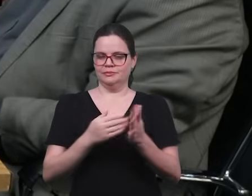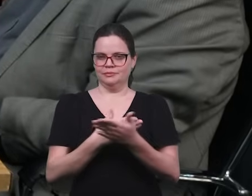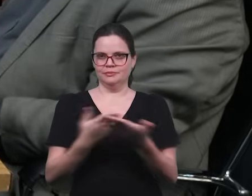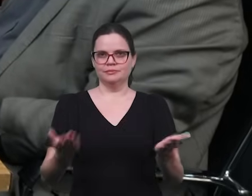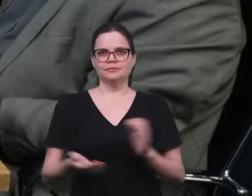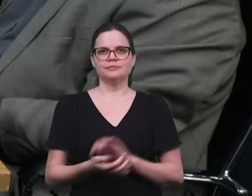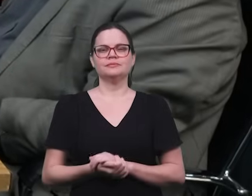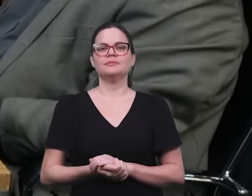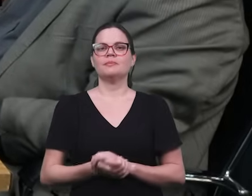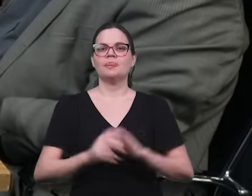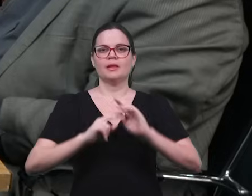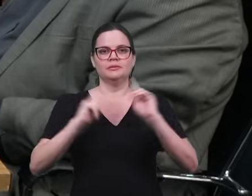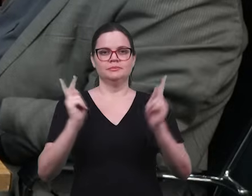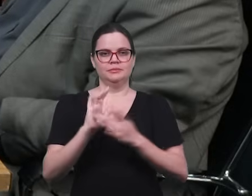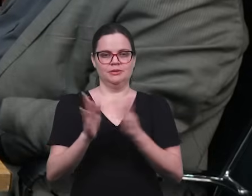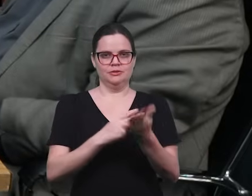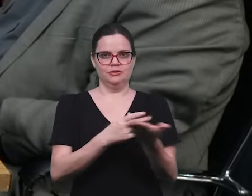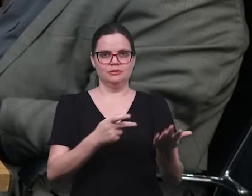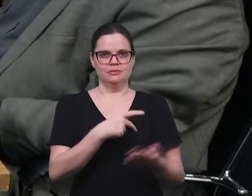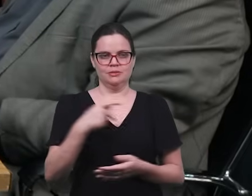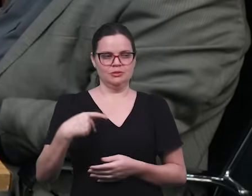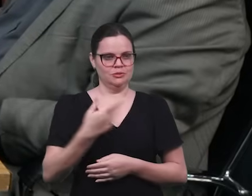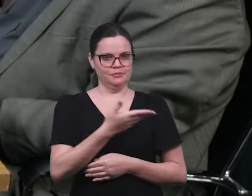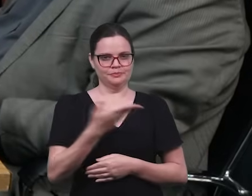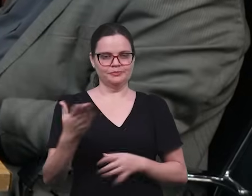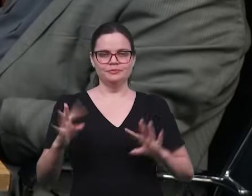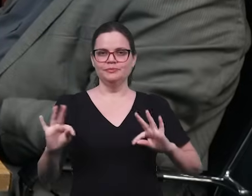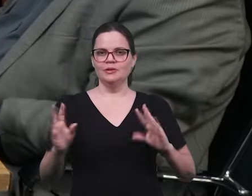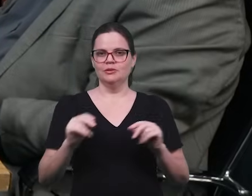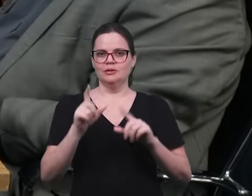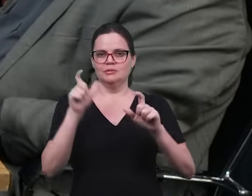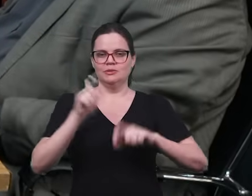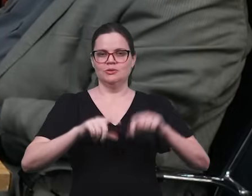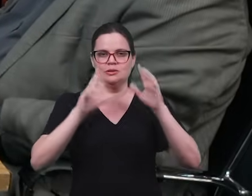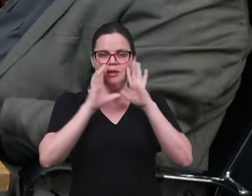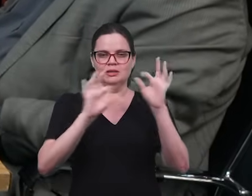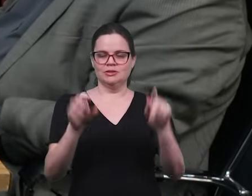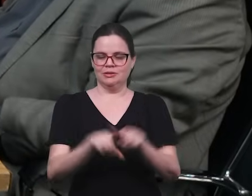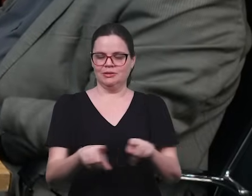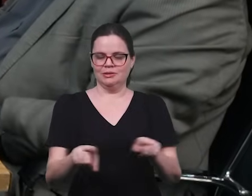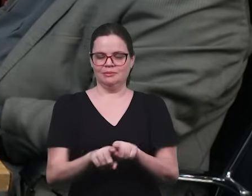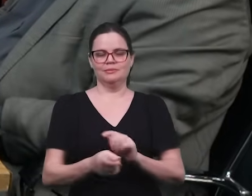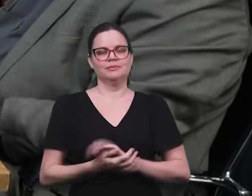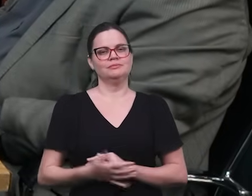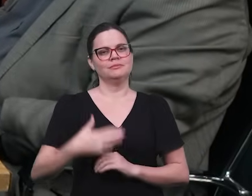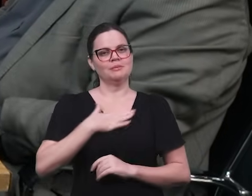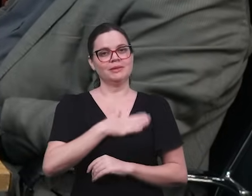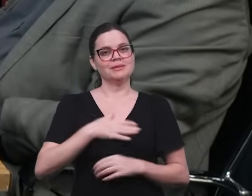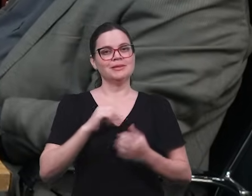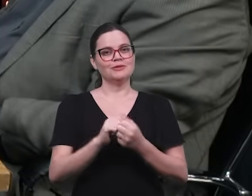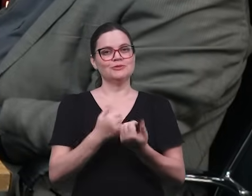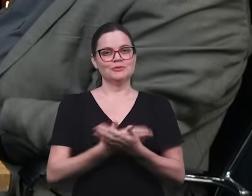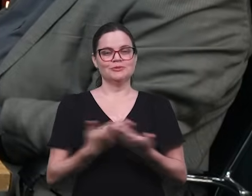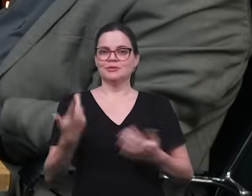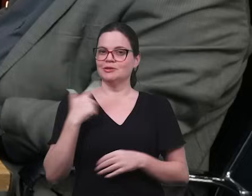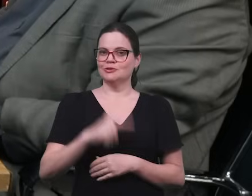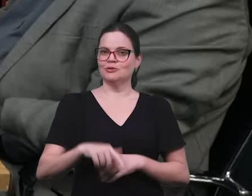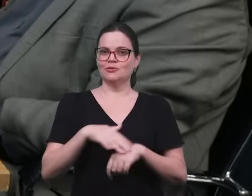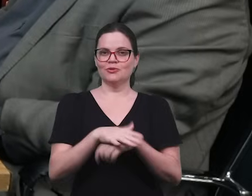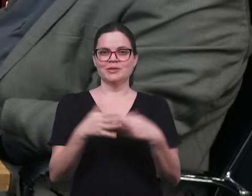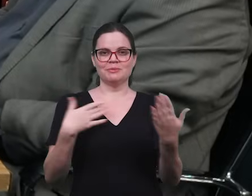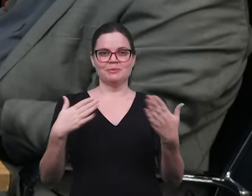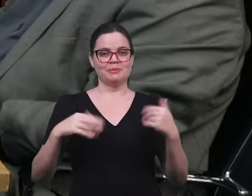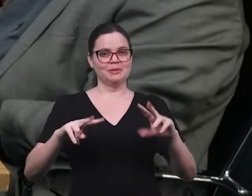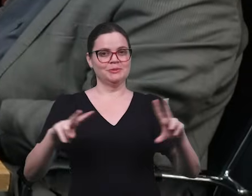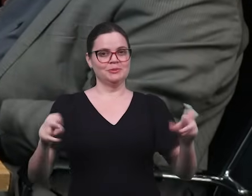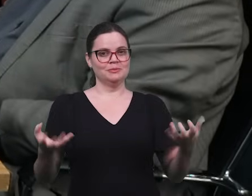paz do Senhor. Pai do Senhor Josias, Peixoto, todos aqueles que nos acompanham. É um prazer estar novamente tratando desse assunto tão rico e maravilhoso,